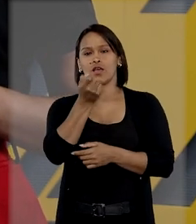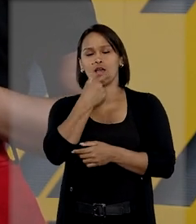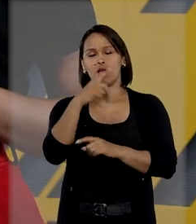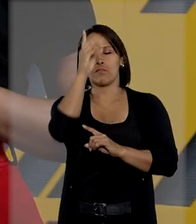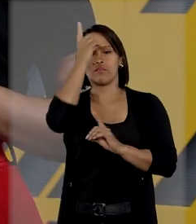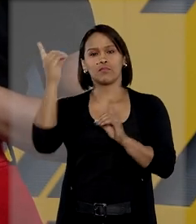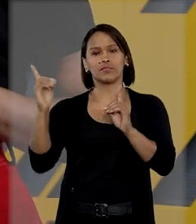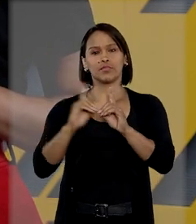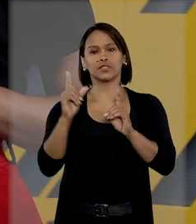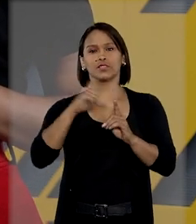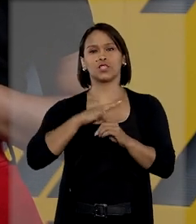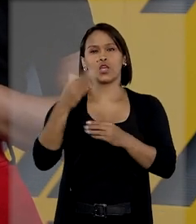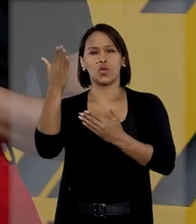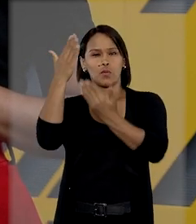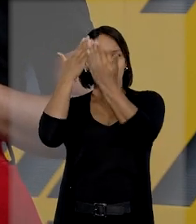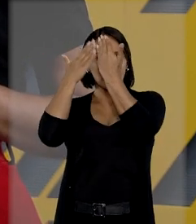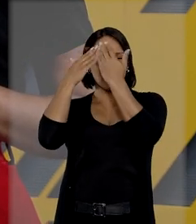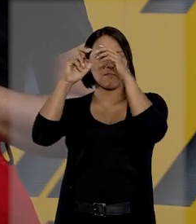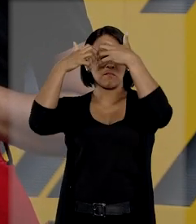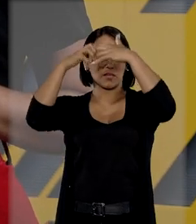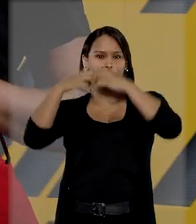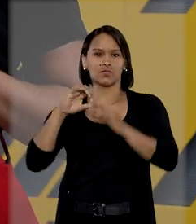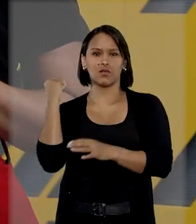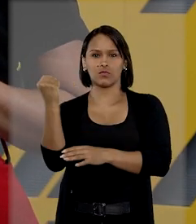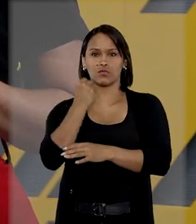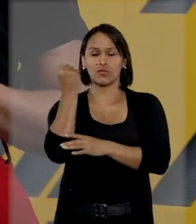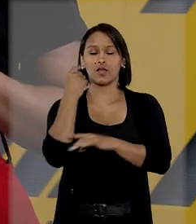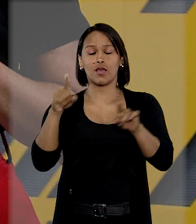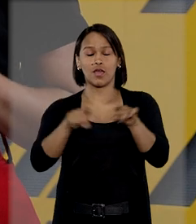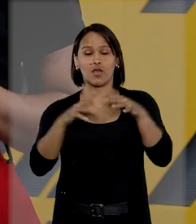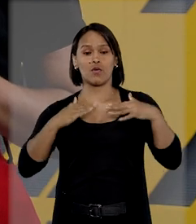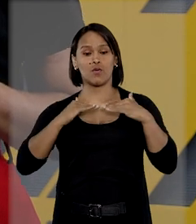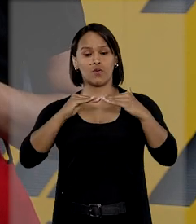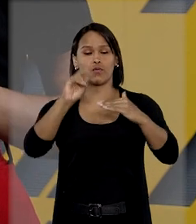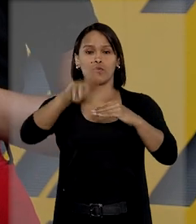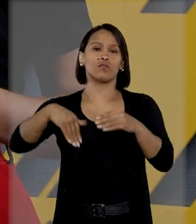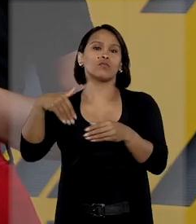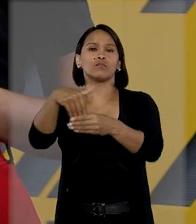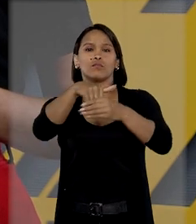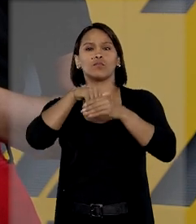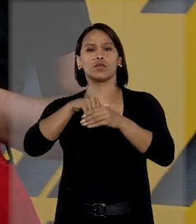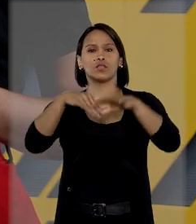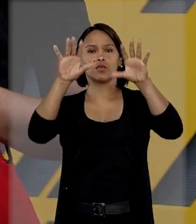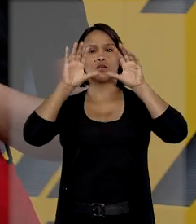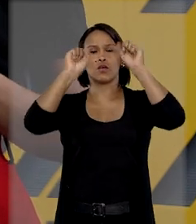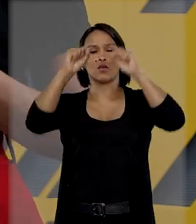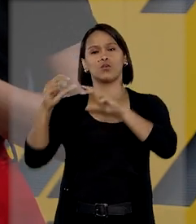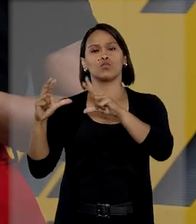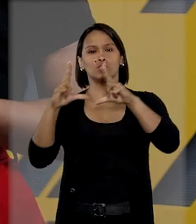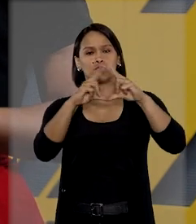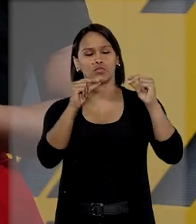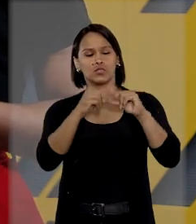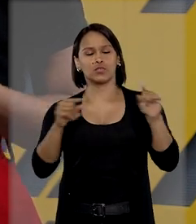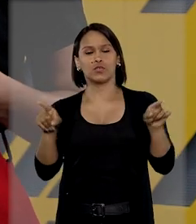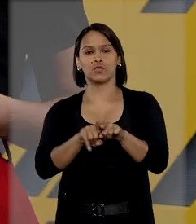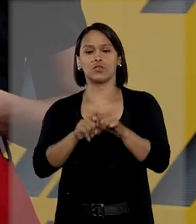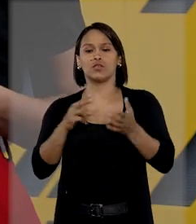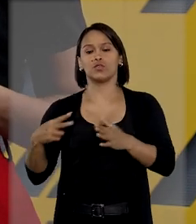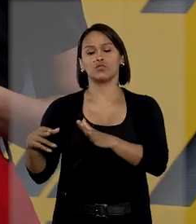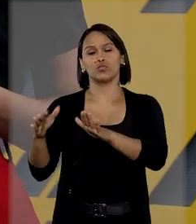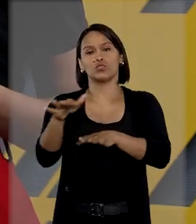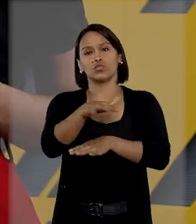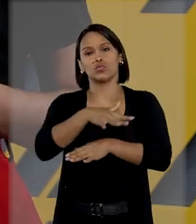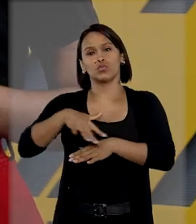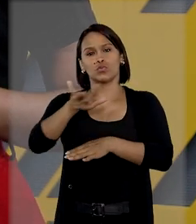paciente diagnosticado com epilepsia grave. O colegiado manteve acórdão do Tribunal de Justiça do Distrito Federal e